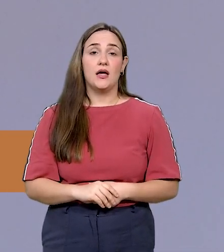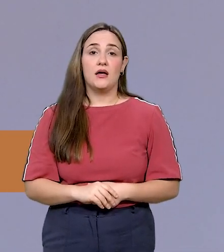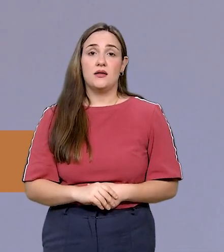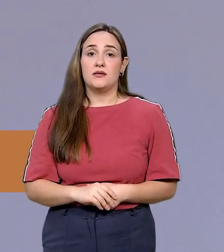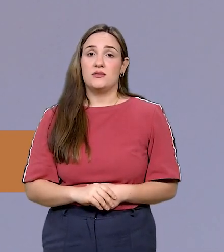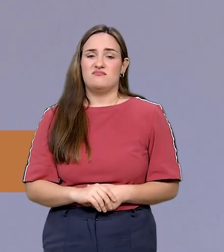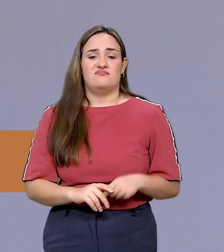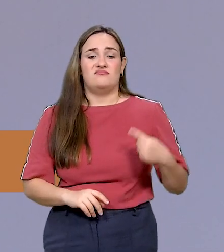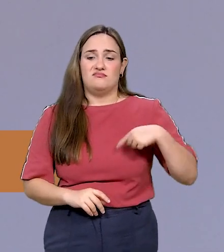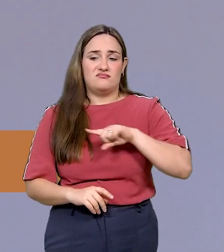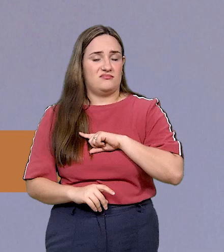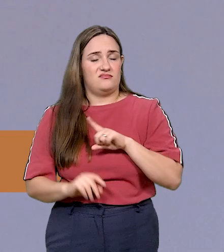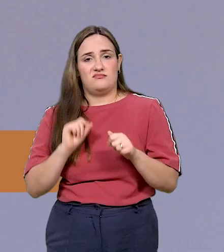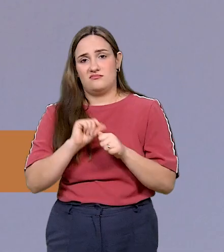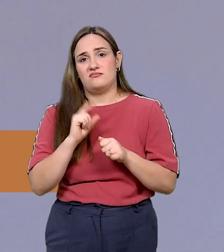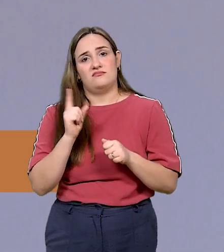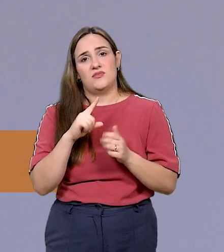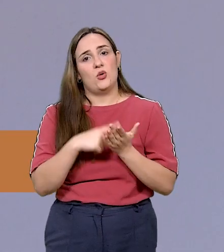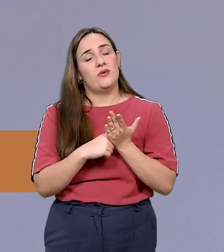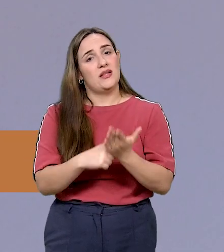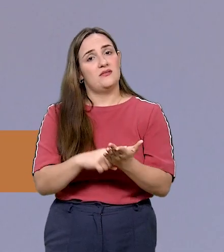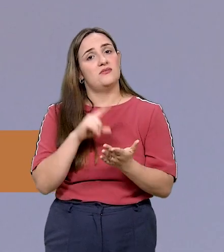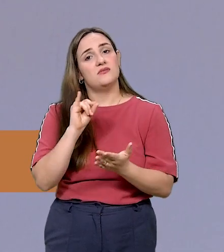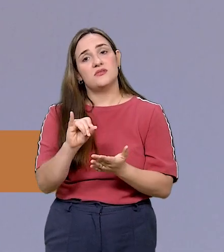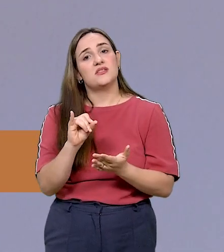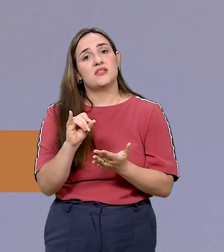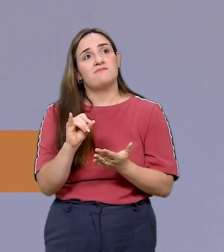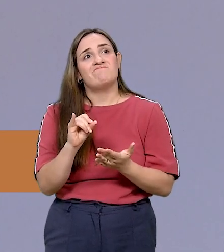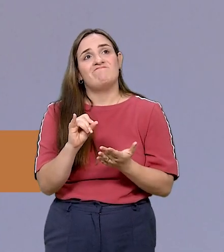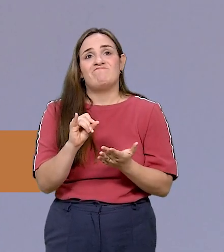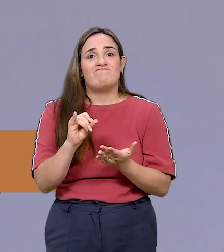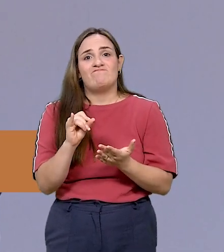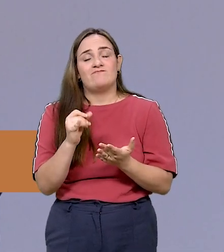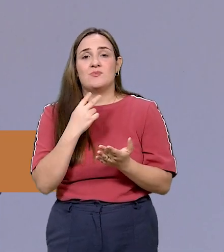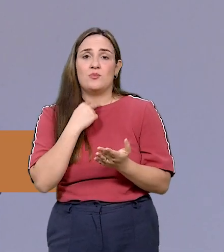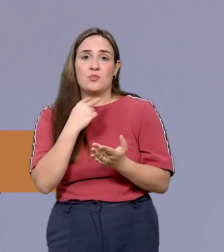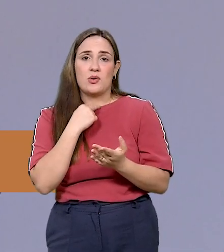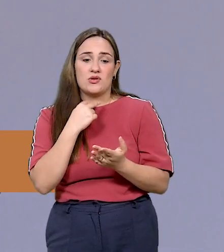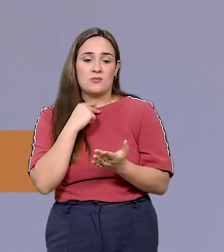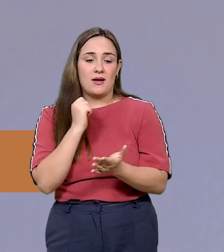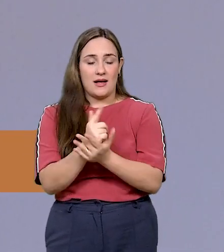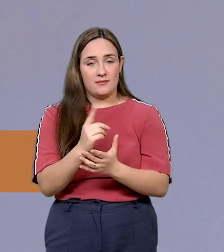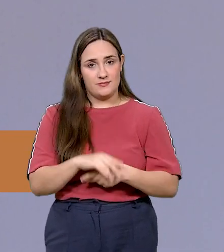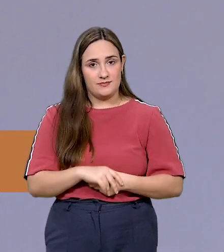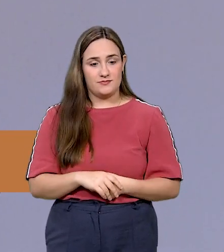não faz o acordo quando a pessoa não tem condição nenhuma de fazer o pagamento.